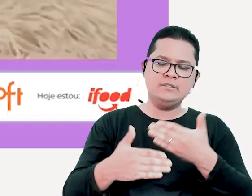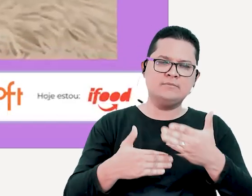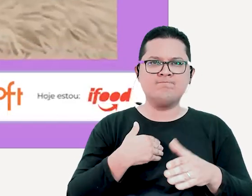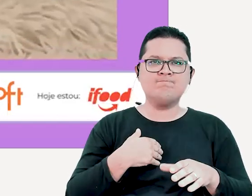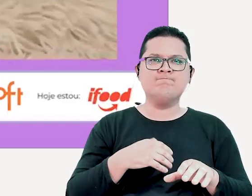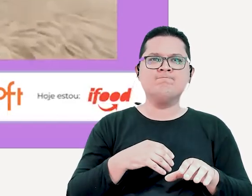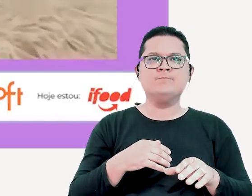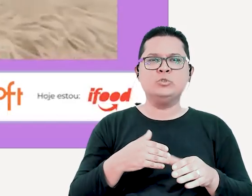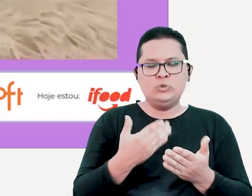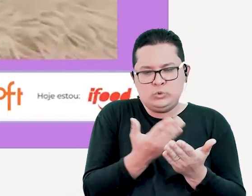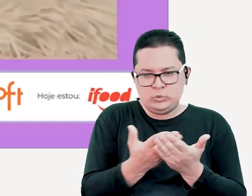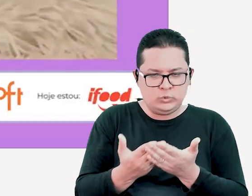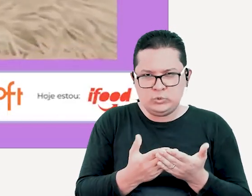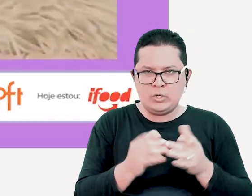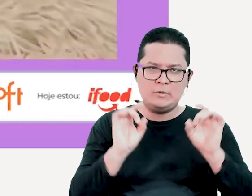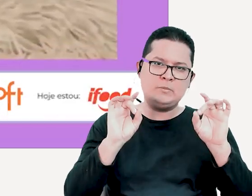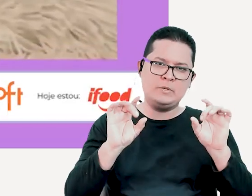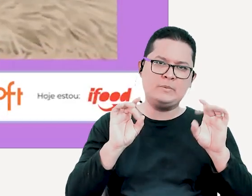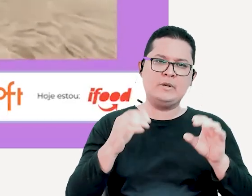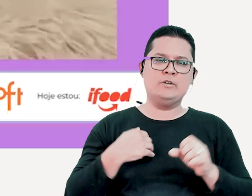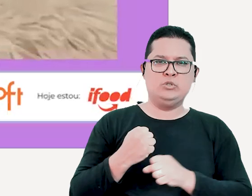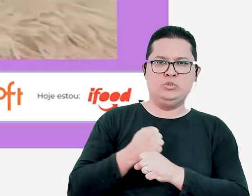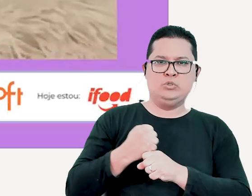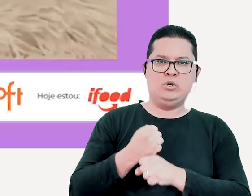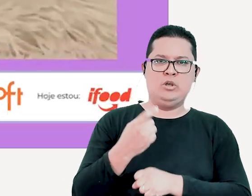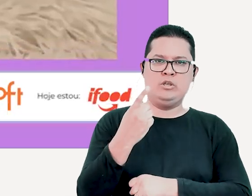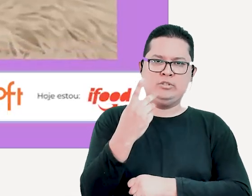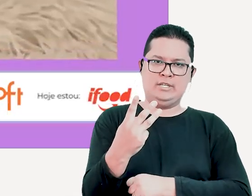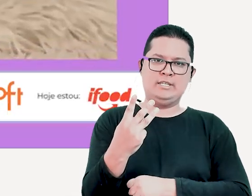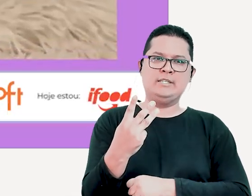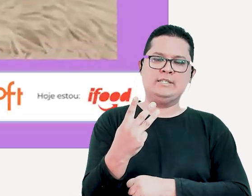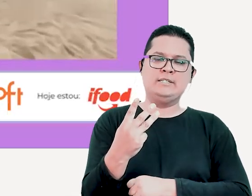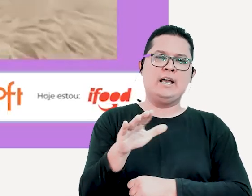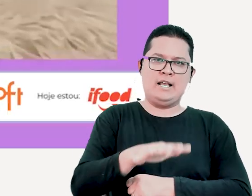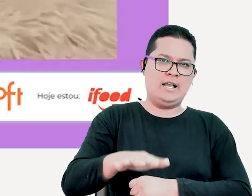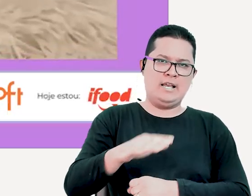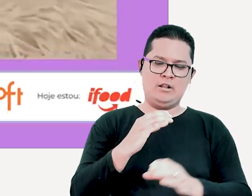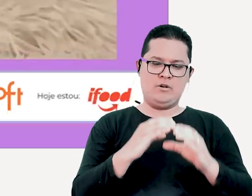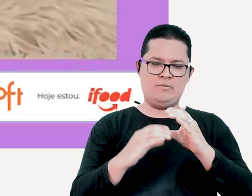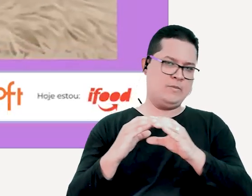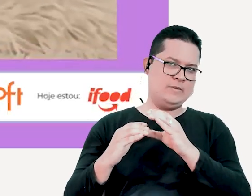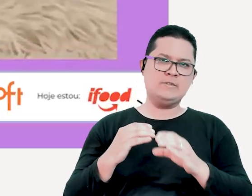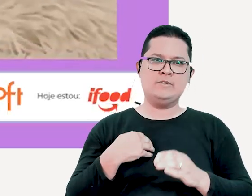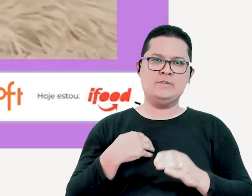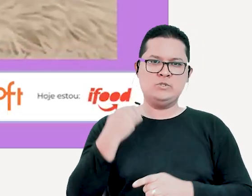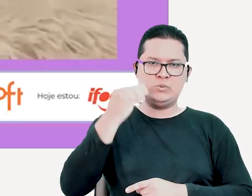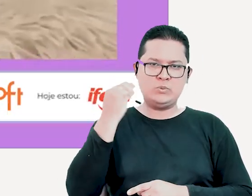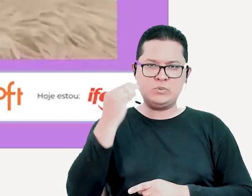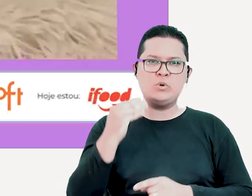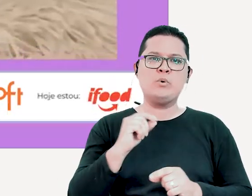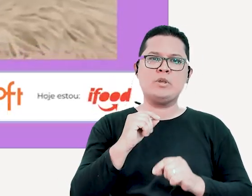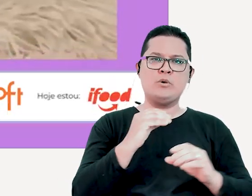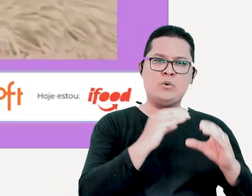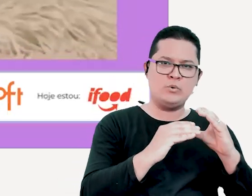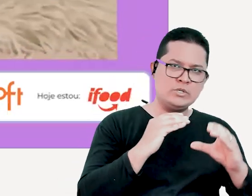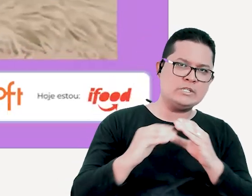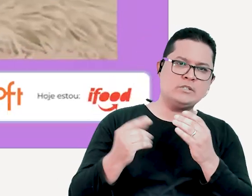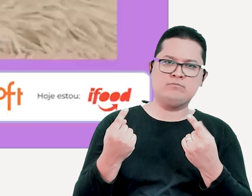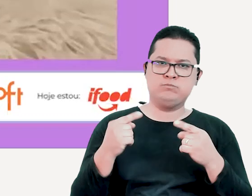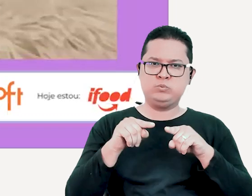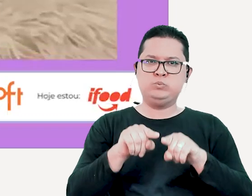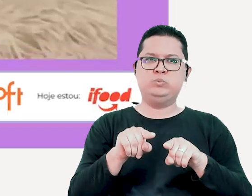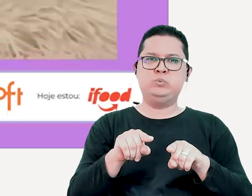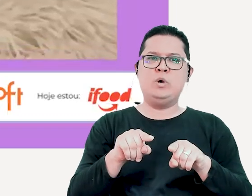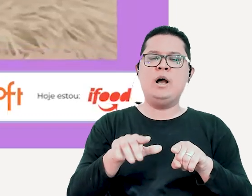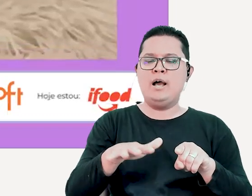13 anos de carreira em área de comunicação, em conteúdo integrado e comunicação para plataformas digitais,